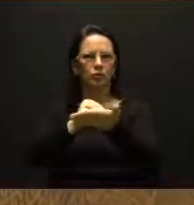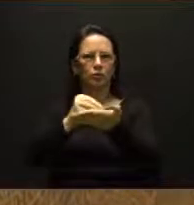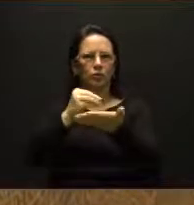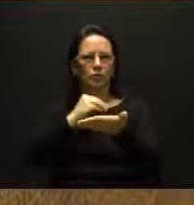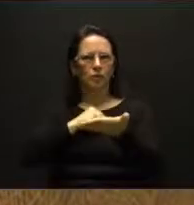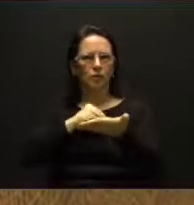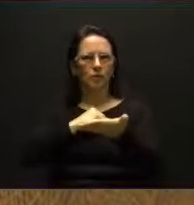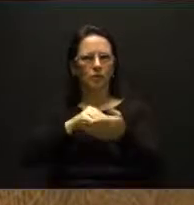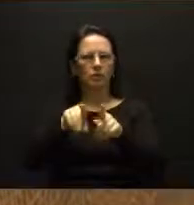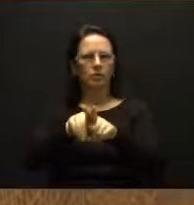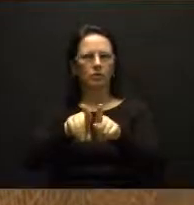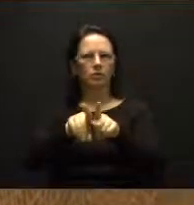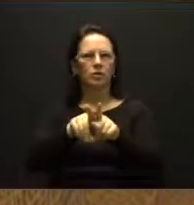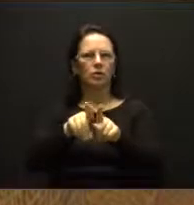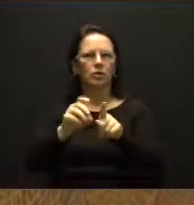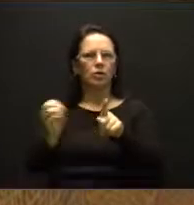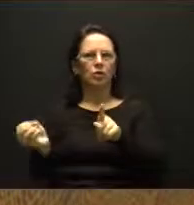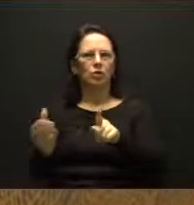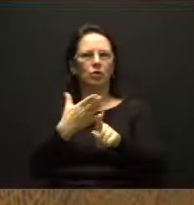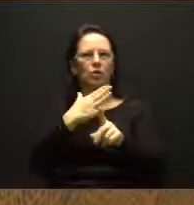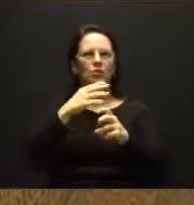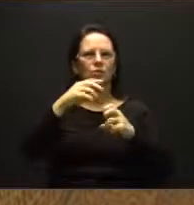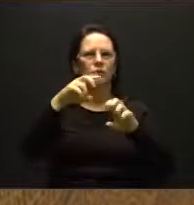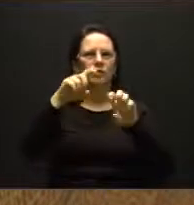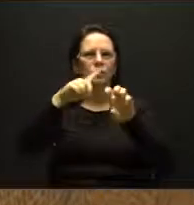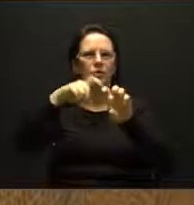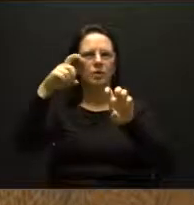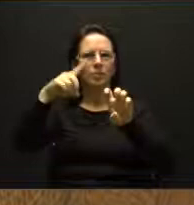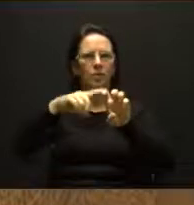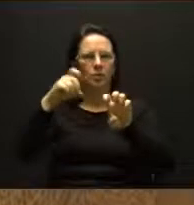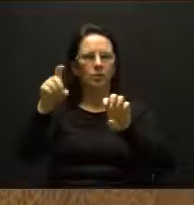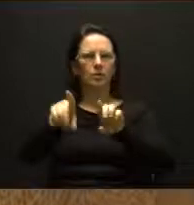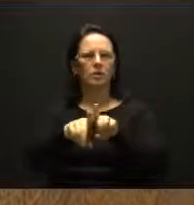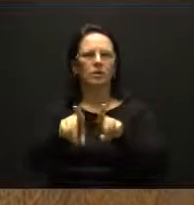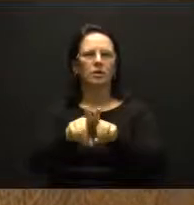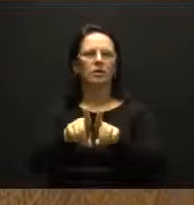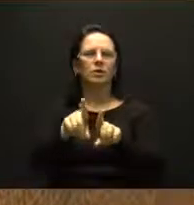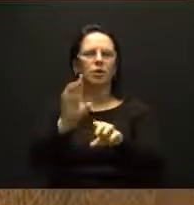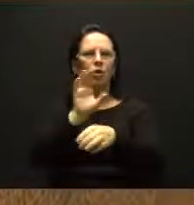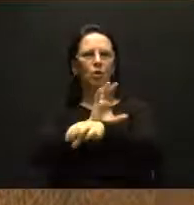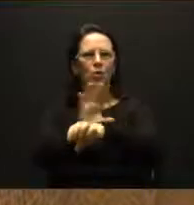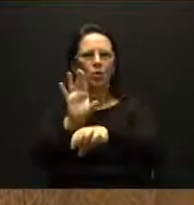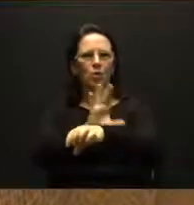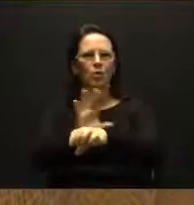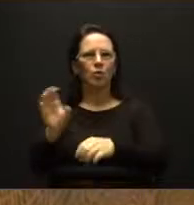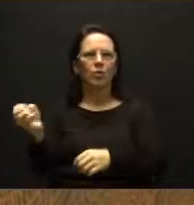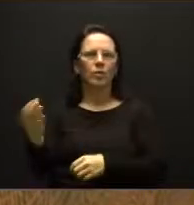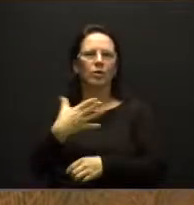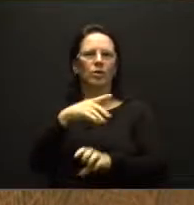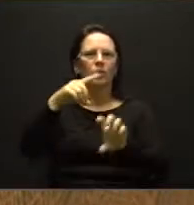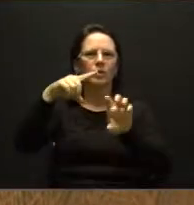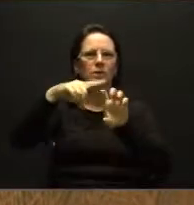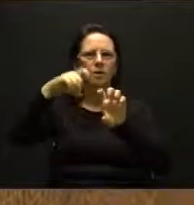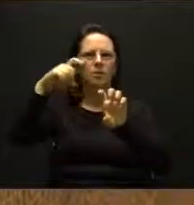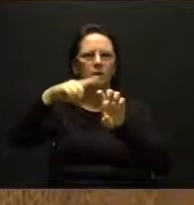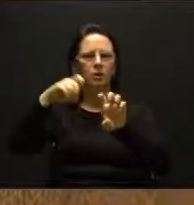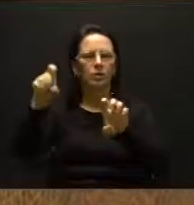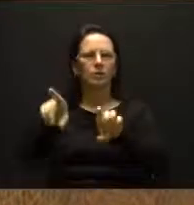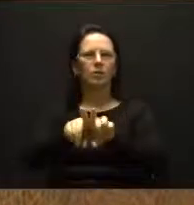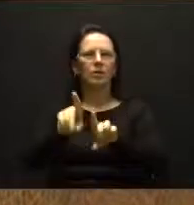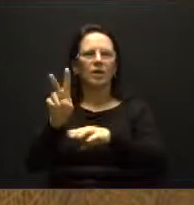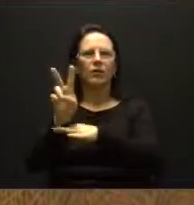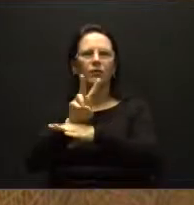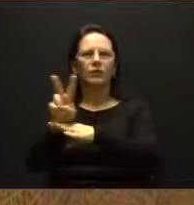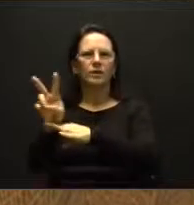empreendedores cursos para pequenos empreendedores resgatar o programa cubatão sem fome fiscalização dos